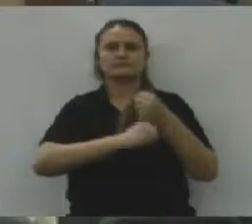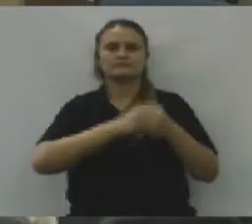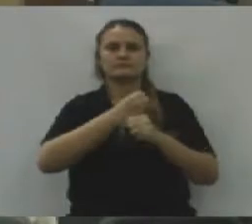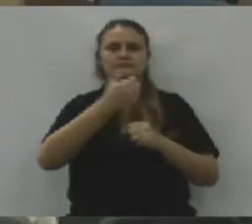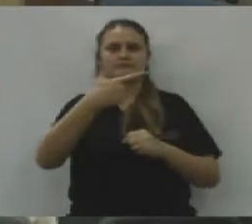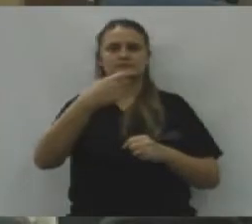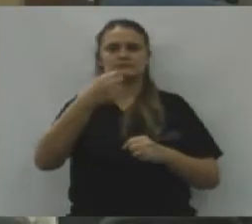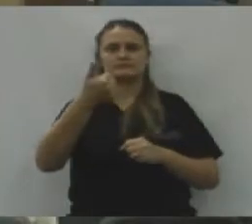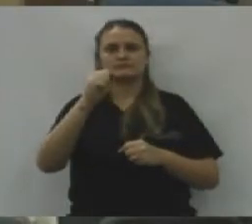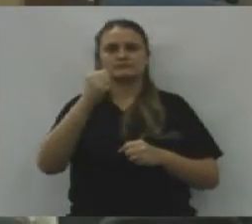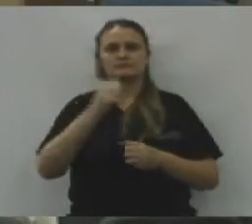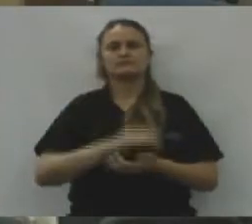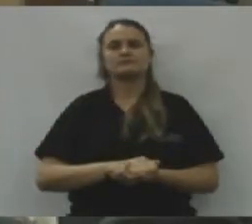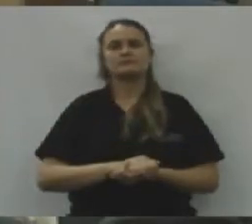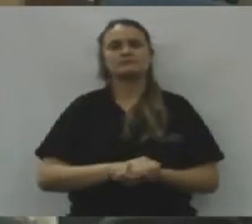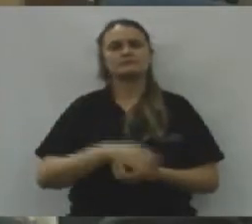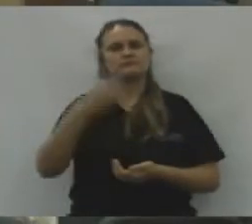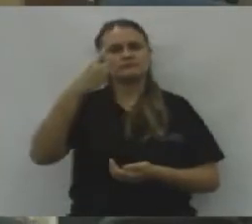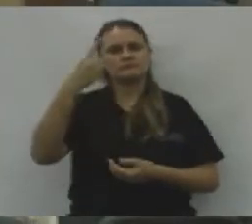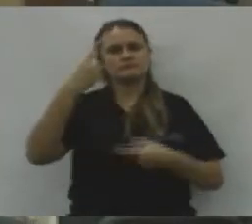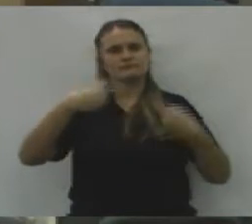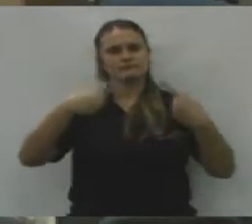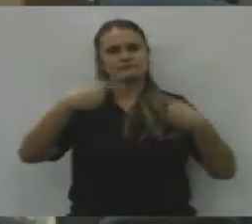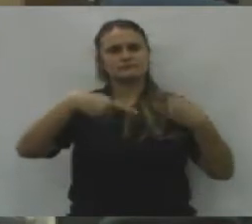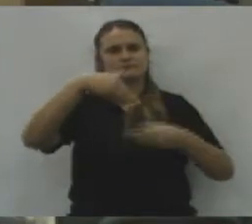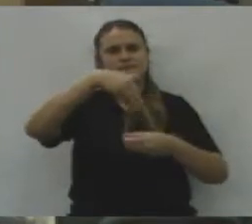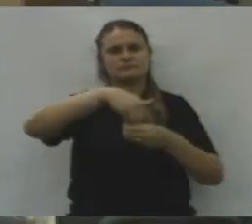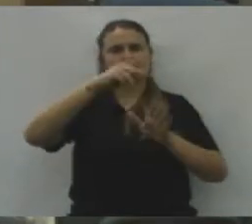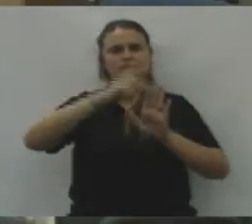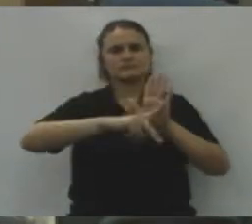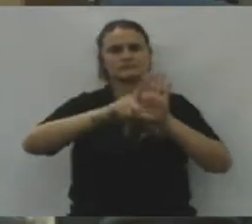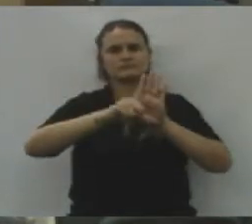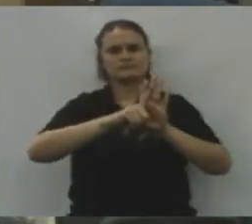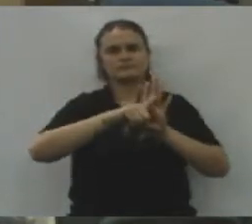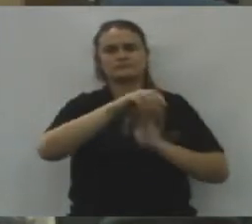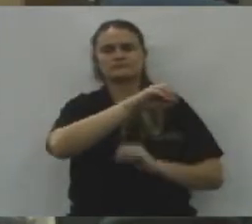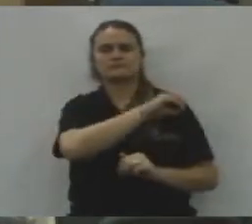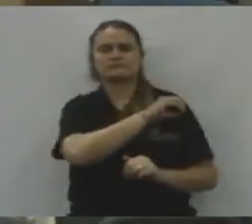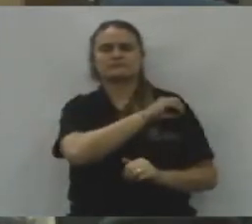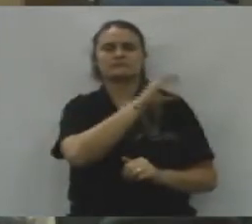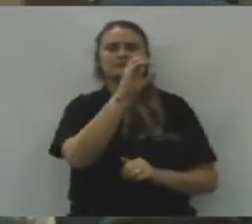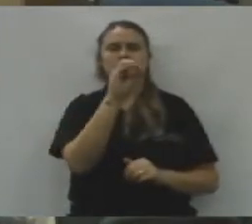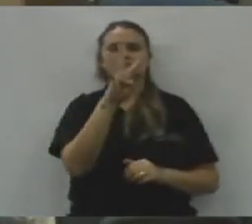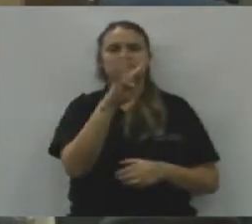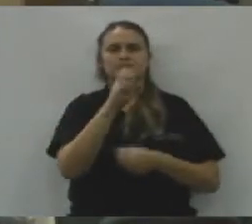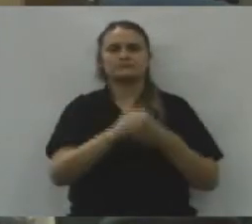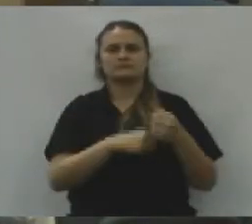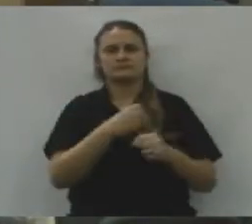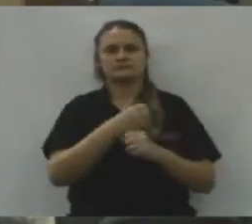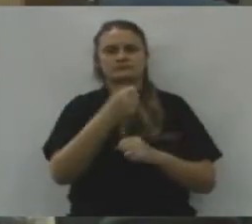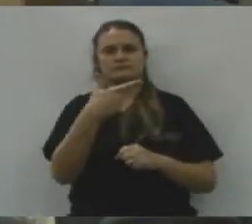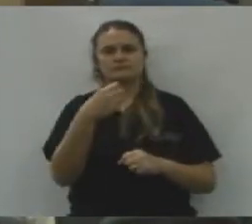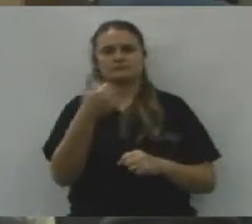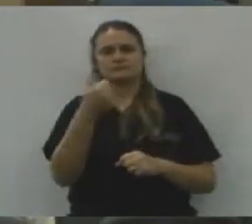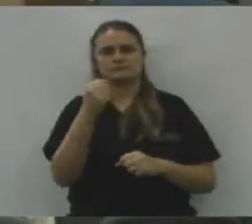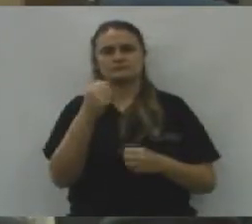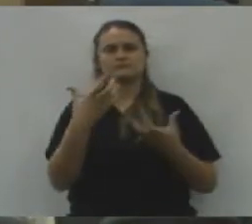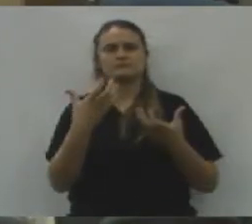4/2018. Em primeira discussão e votação do projeto de lei ordinário número 4/2018, autoriza o